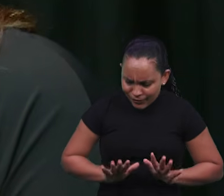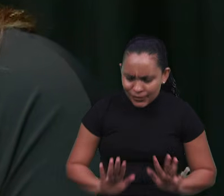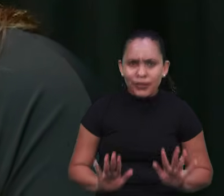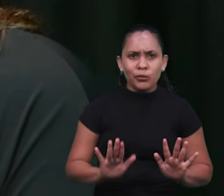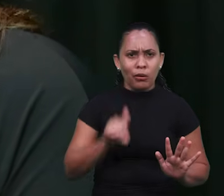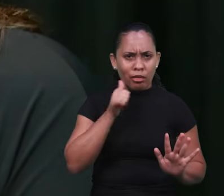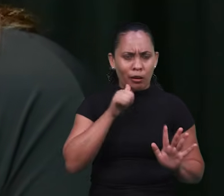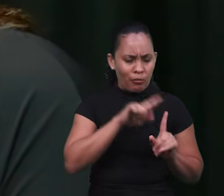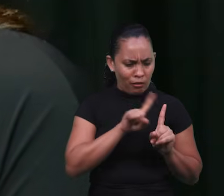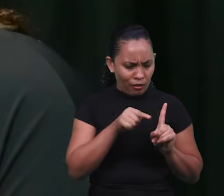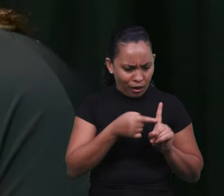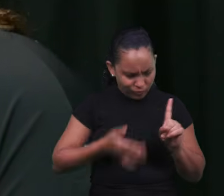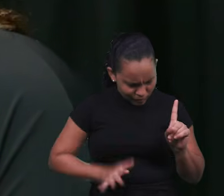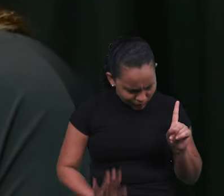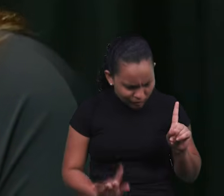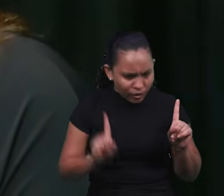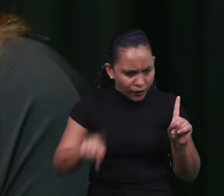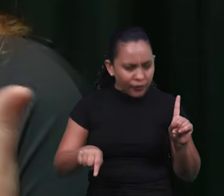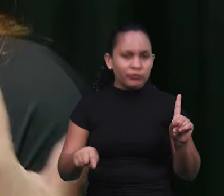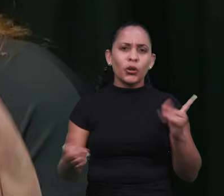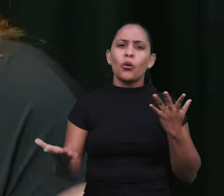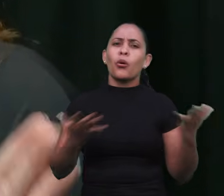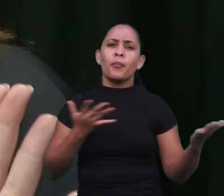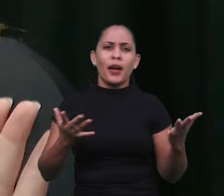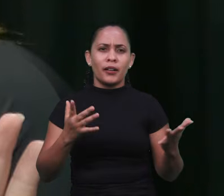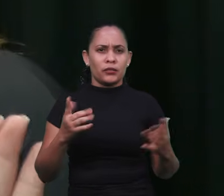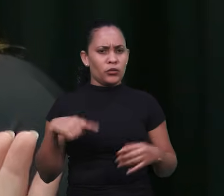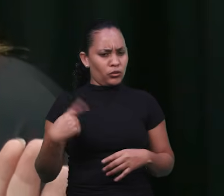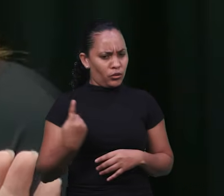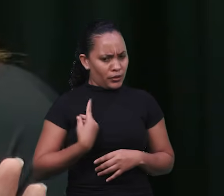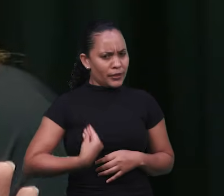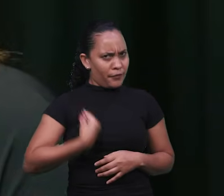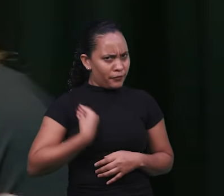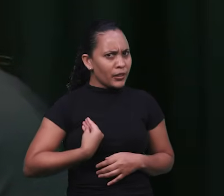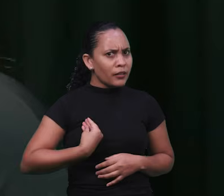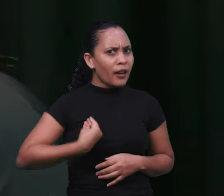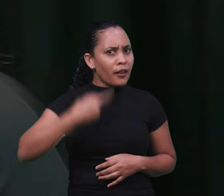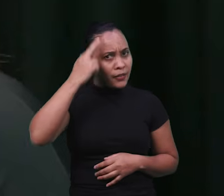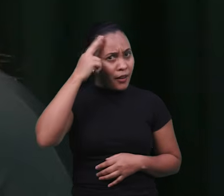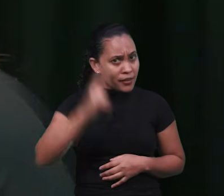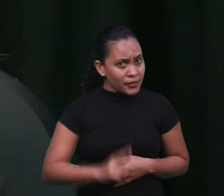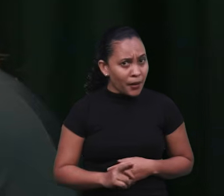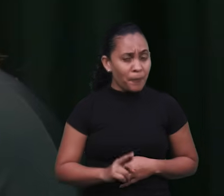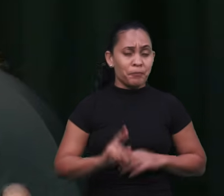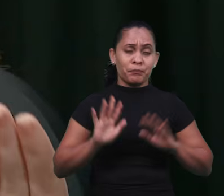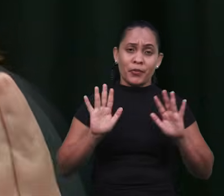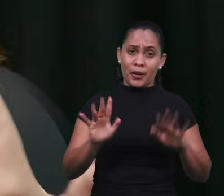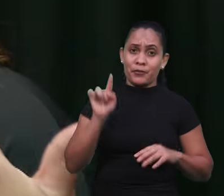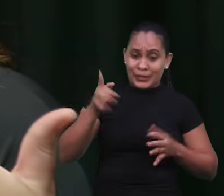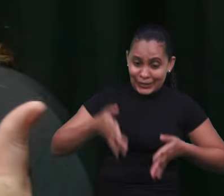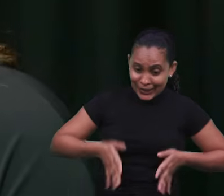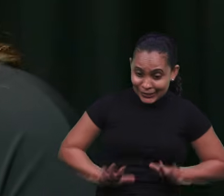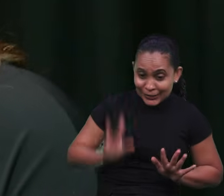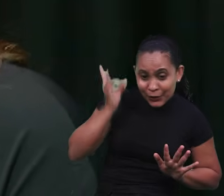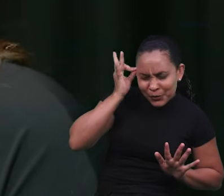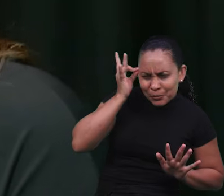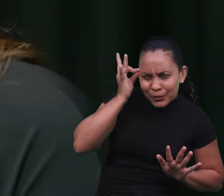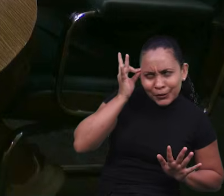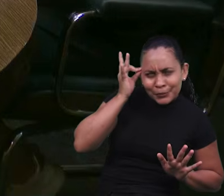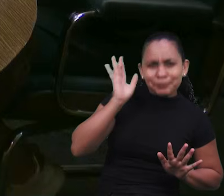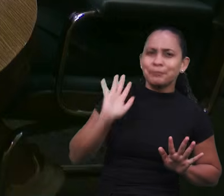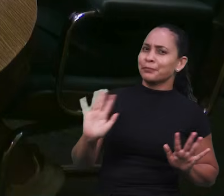nasceu e a gente vive pela nossa razão, a nossa vida, nosso cotidiano aqui. E o nascer do Espírito é aquilo que o Espírito Santo